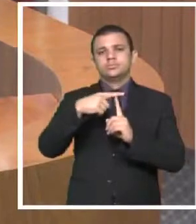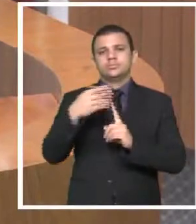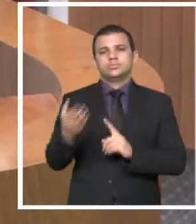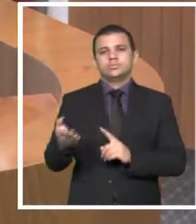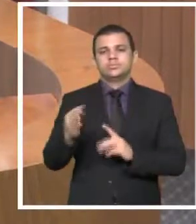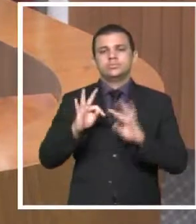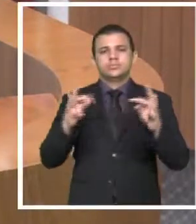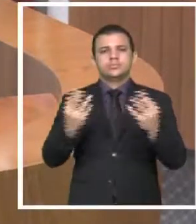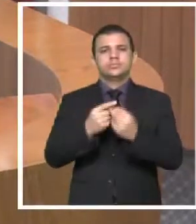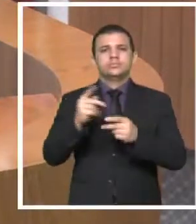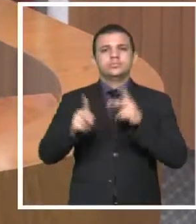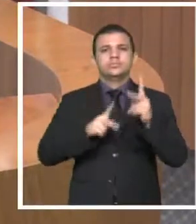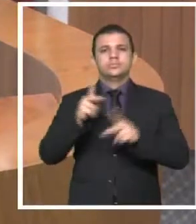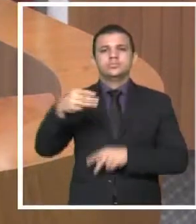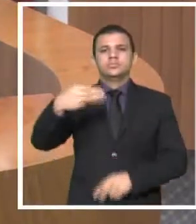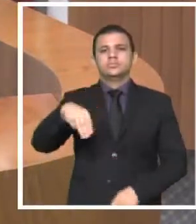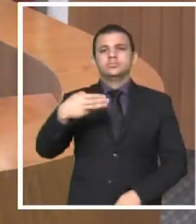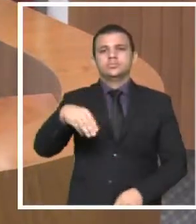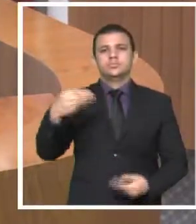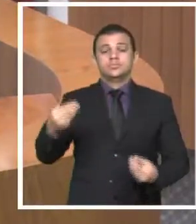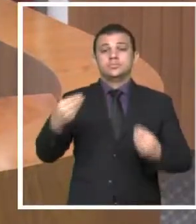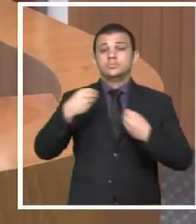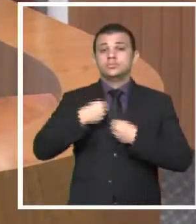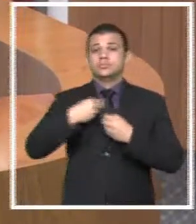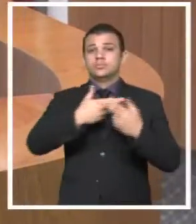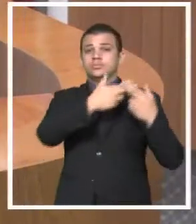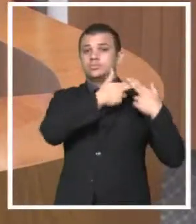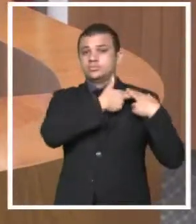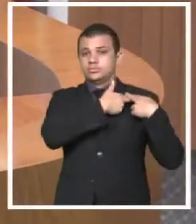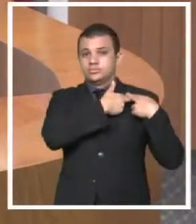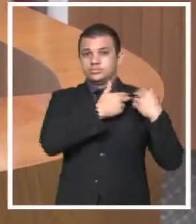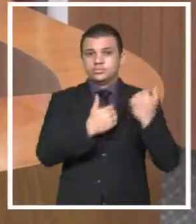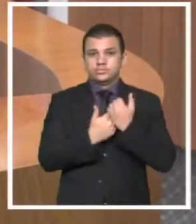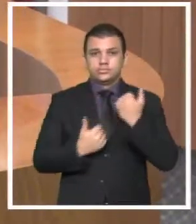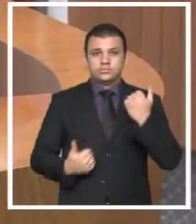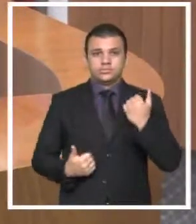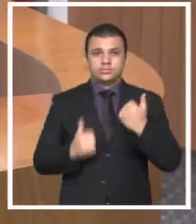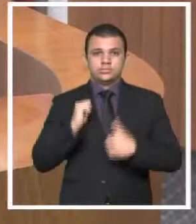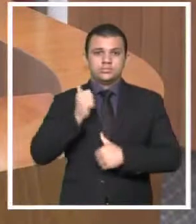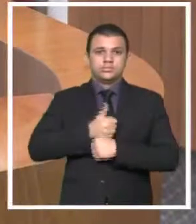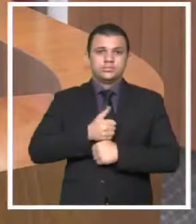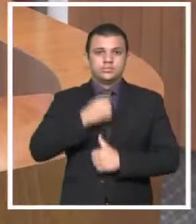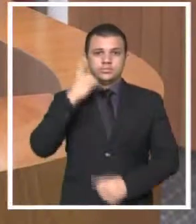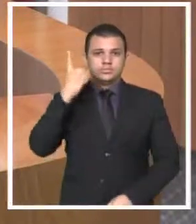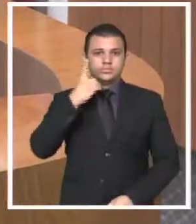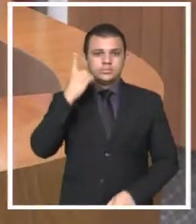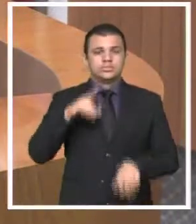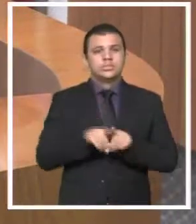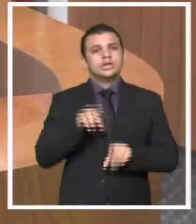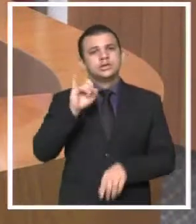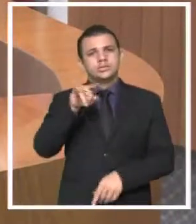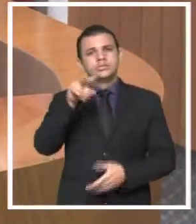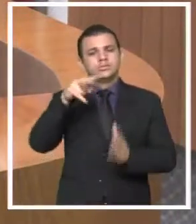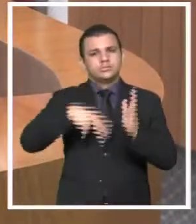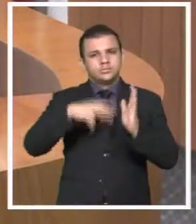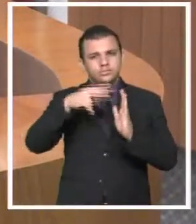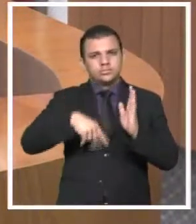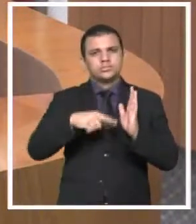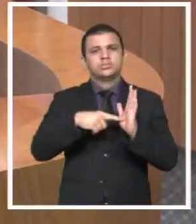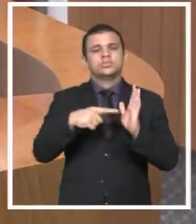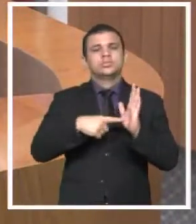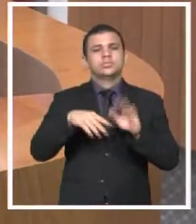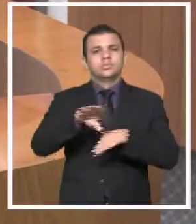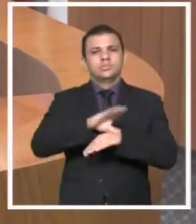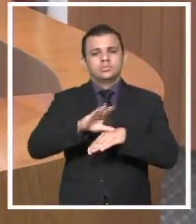a população maranhense me outorgou o mandato de deputado estadual, e se Vossa Excelência ler a Constituição Estadual e o Regimento Interno desta